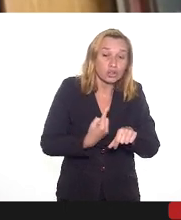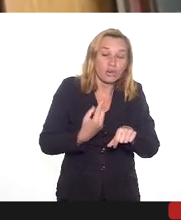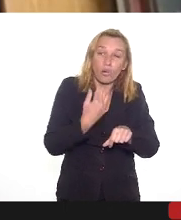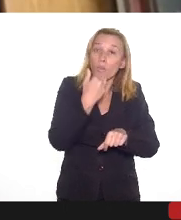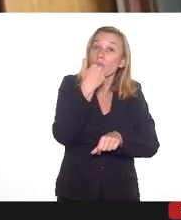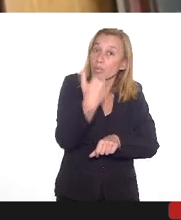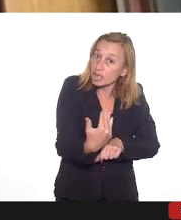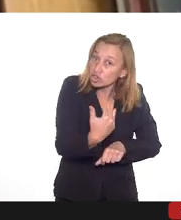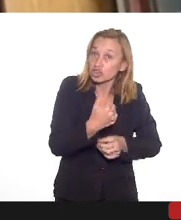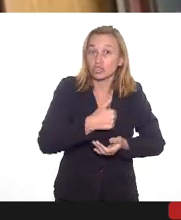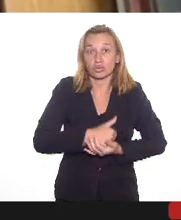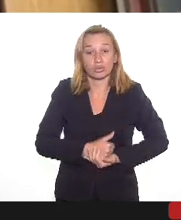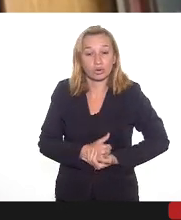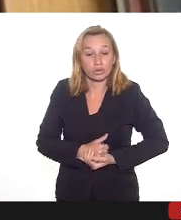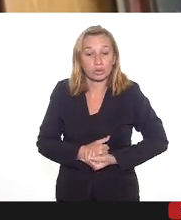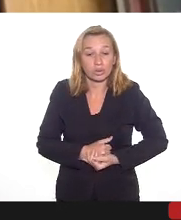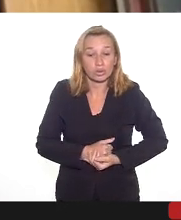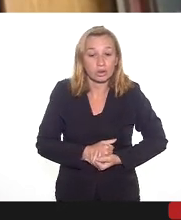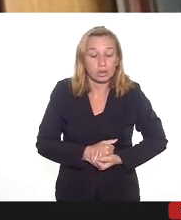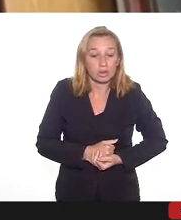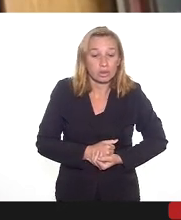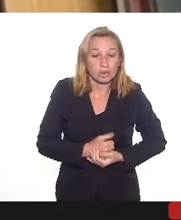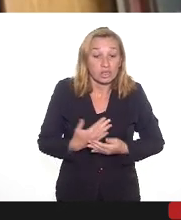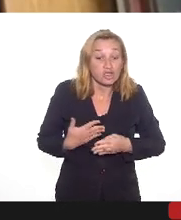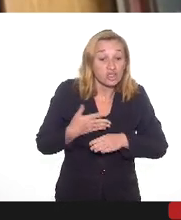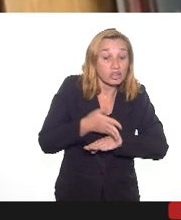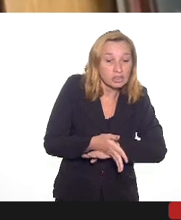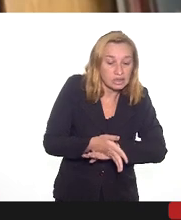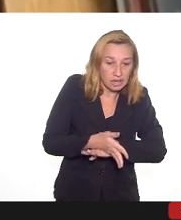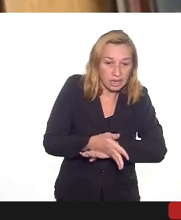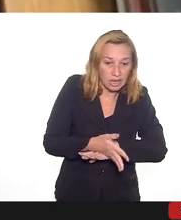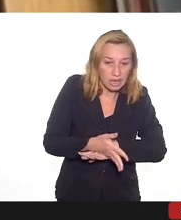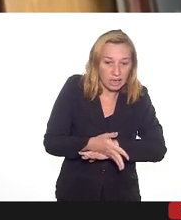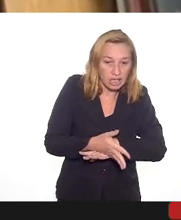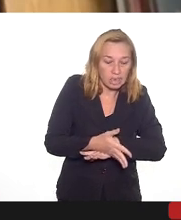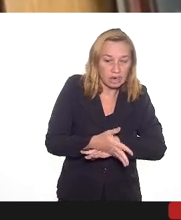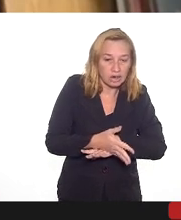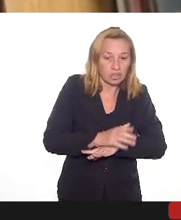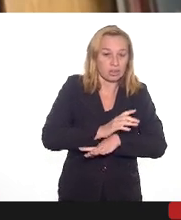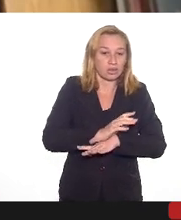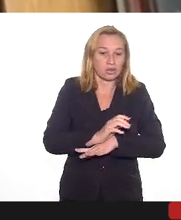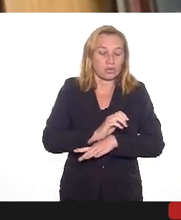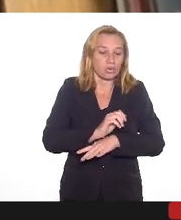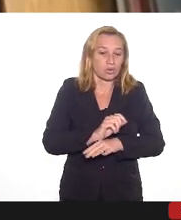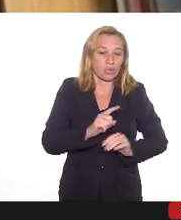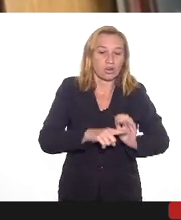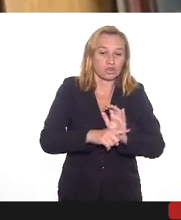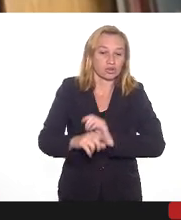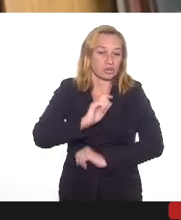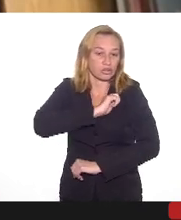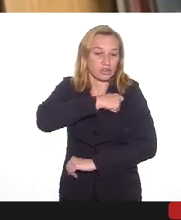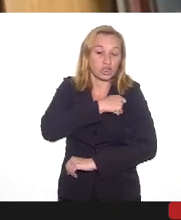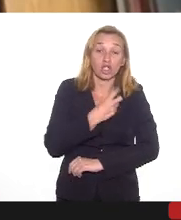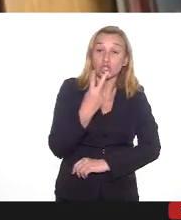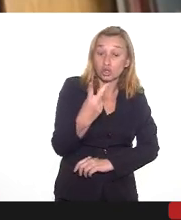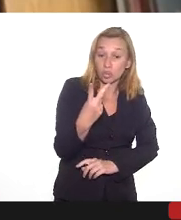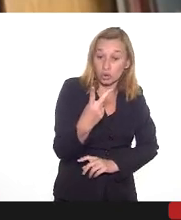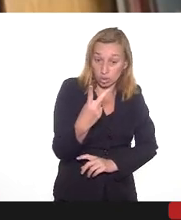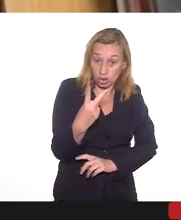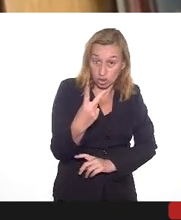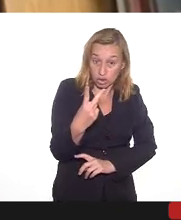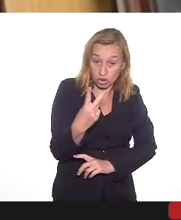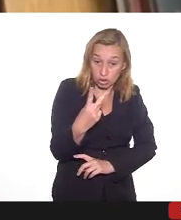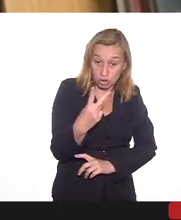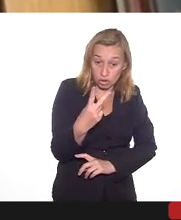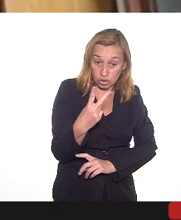pedido de entrada, de admissão no novo regime, né? O Estado vem entendendo que se tratam de dois regimes distintos, na